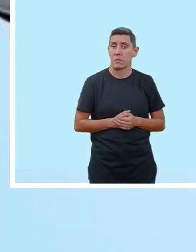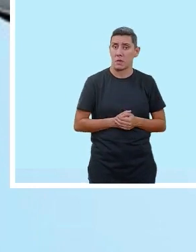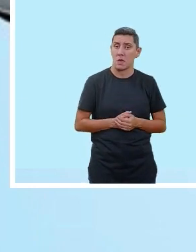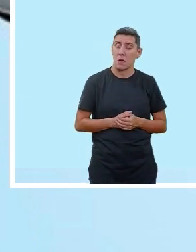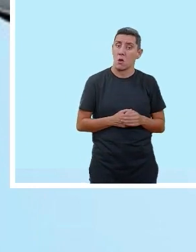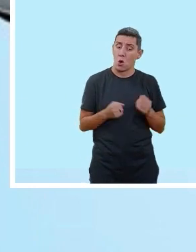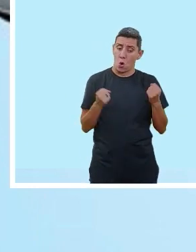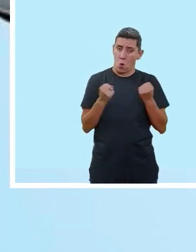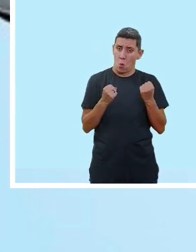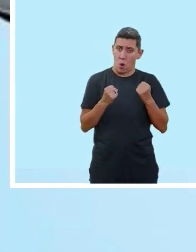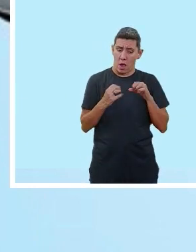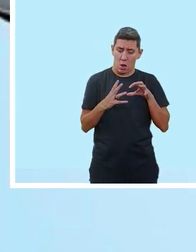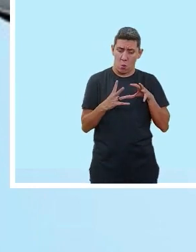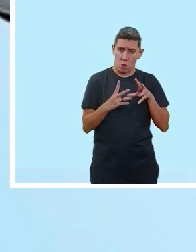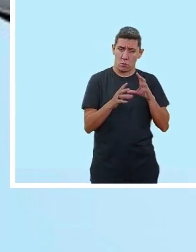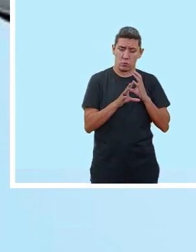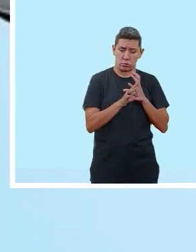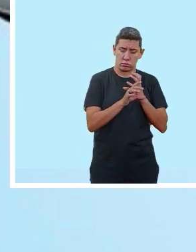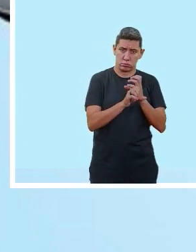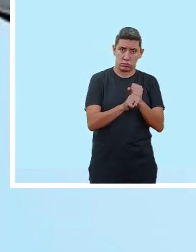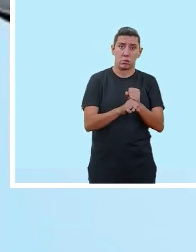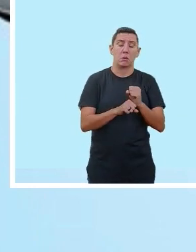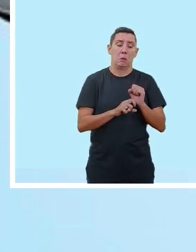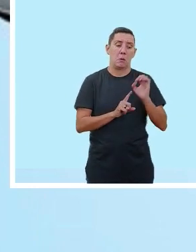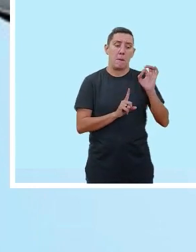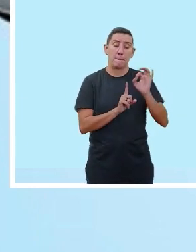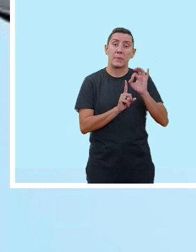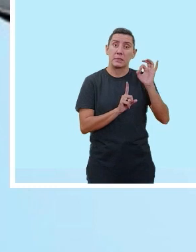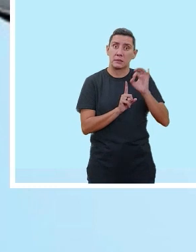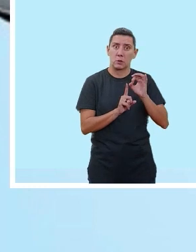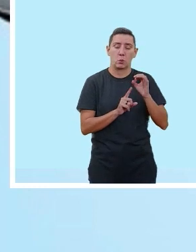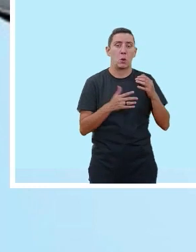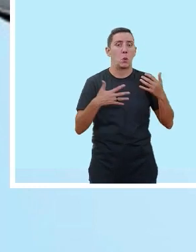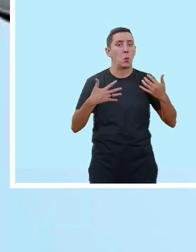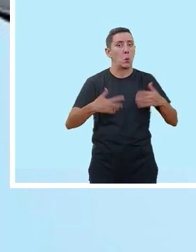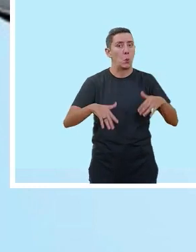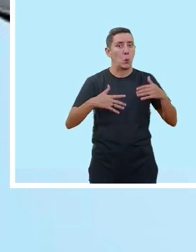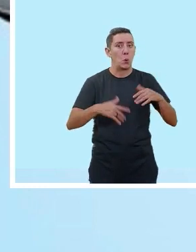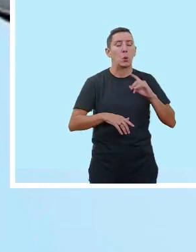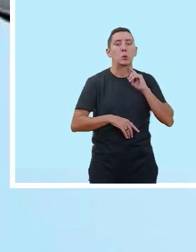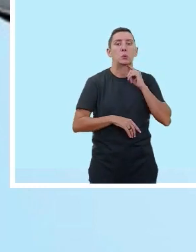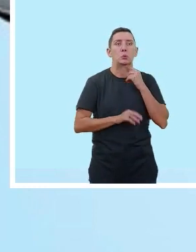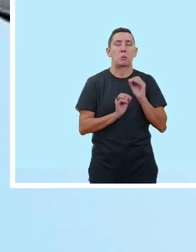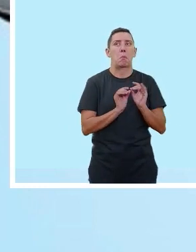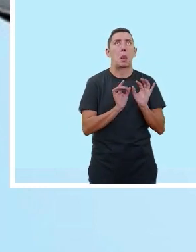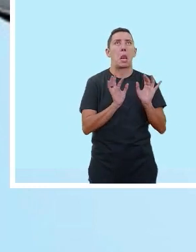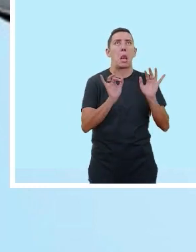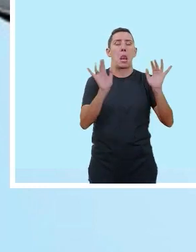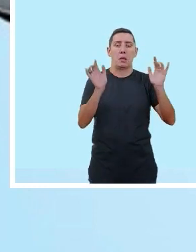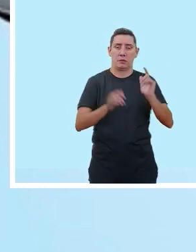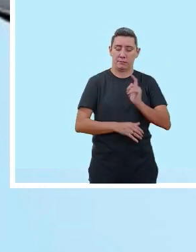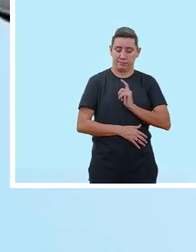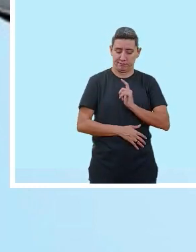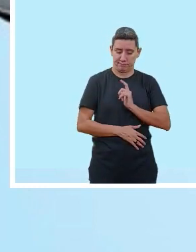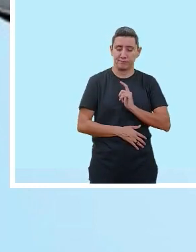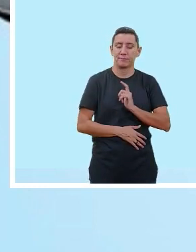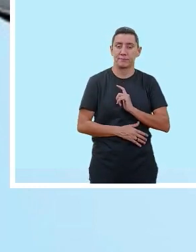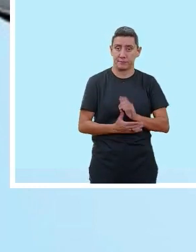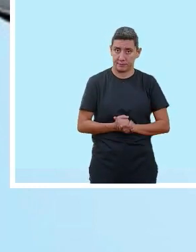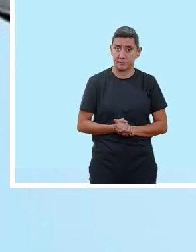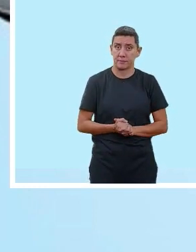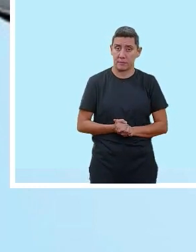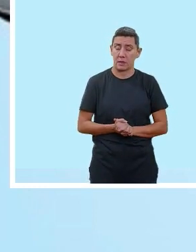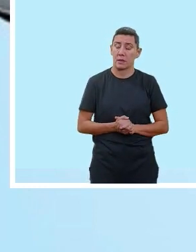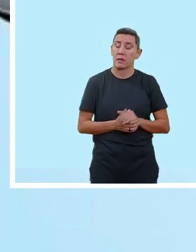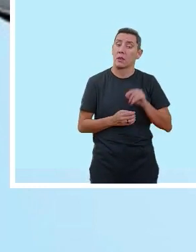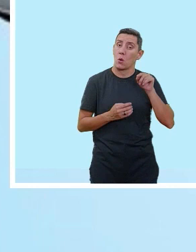contribuem com uma grande parcela das emissões de dióxido de carbono na atmosfera. Então, esse é um